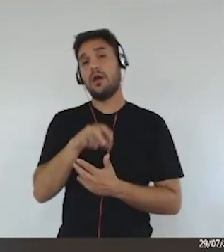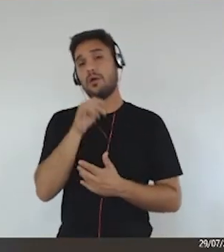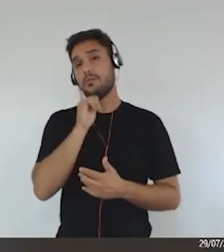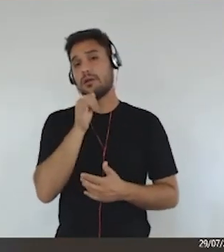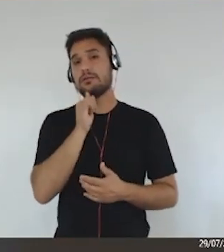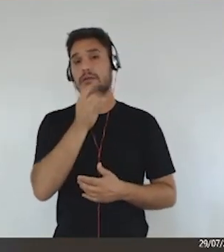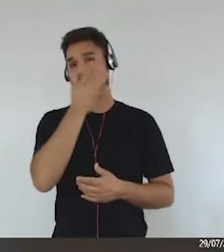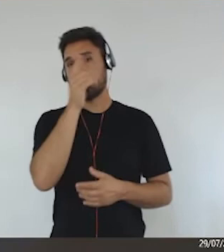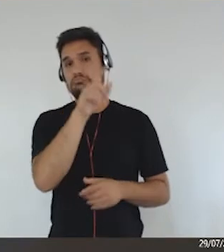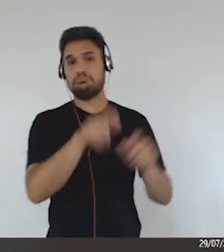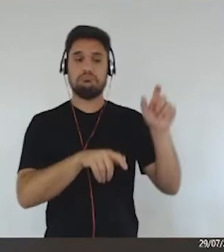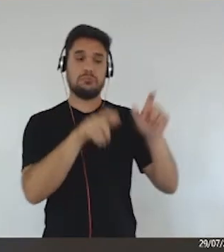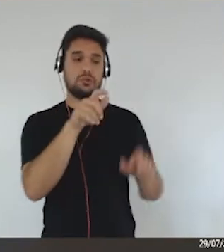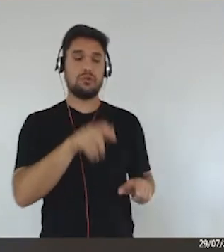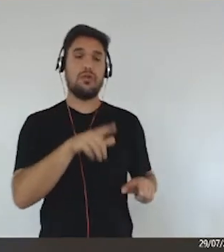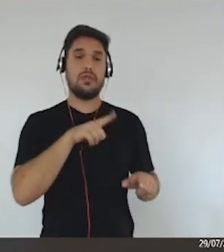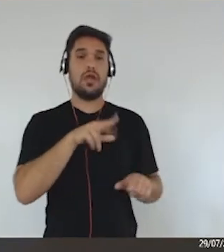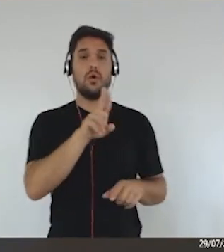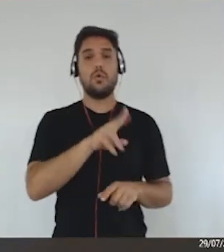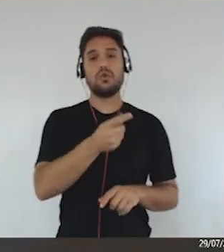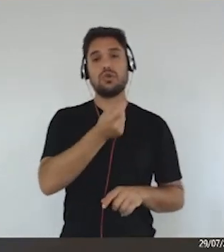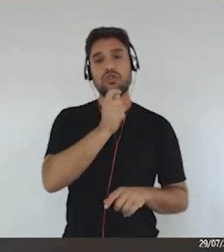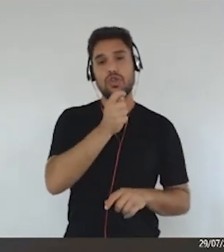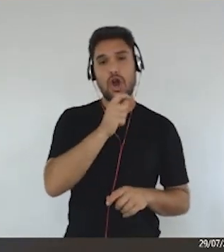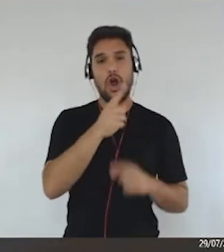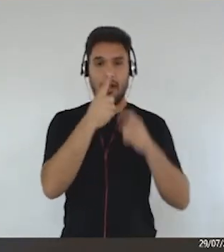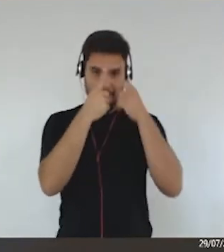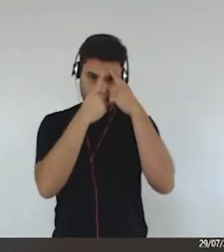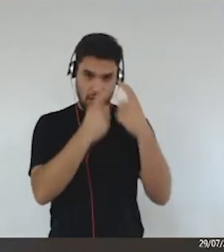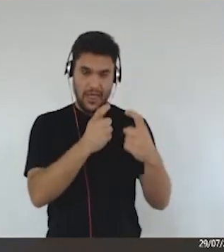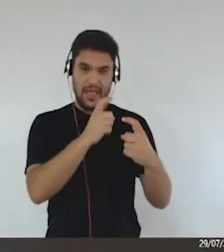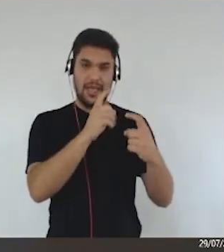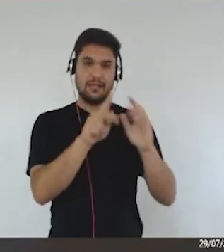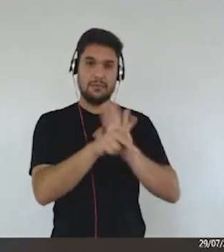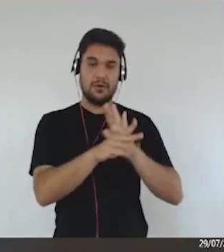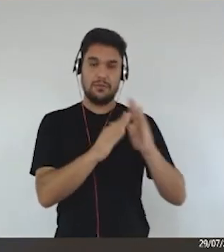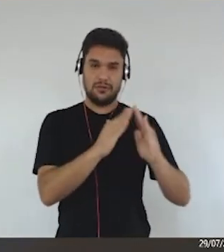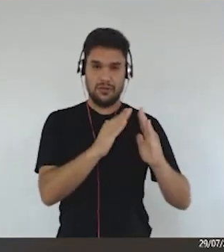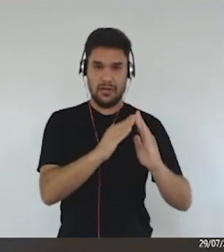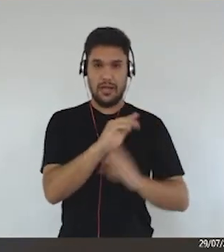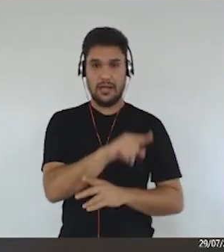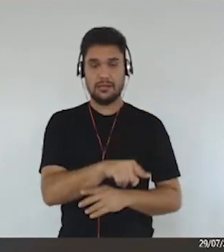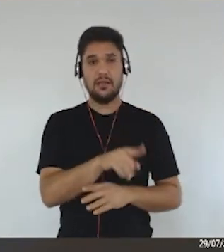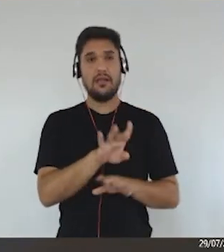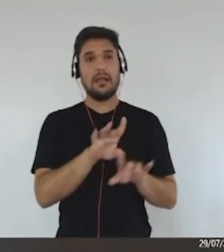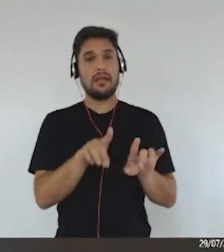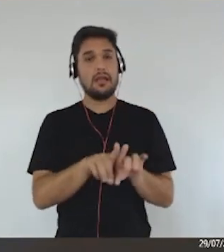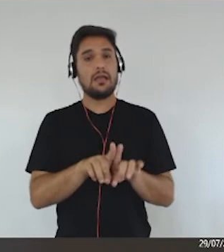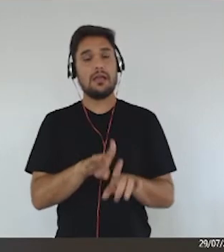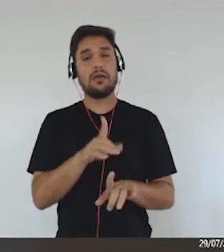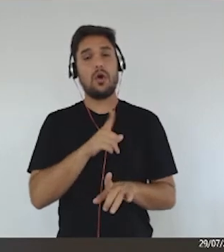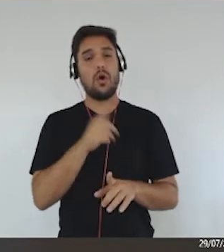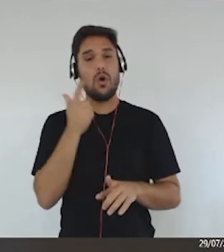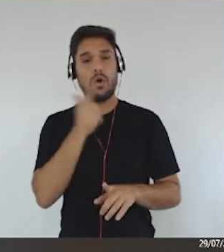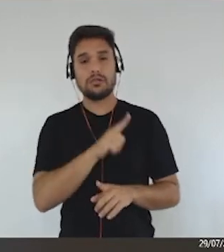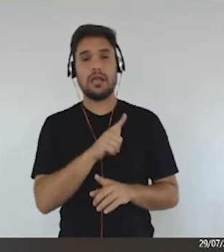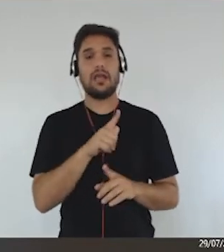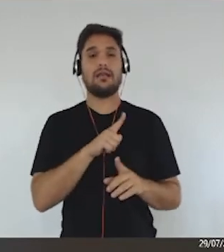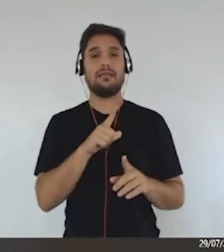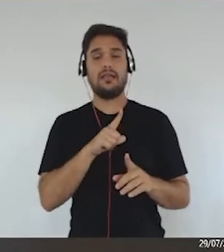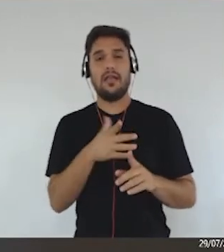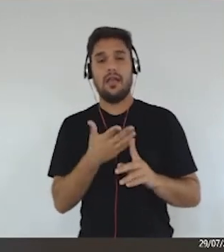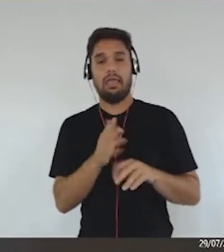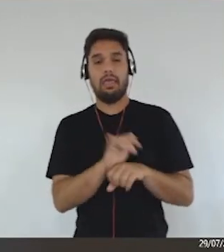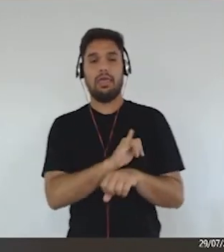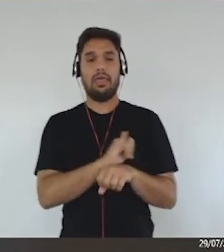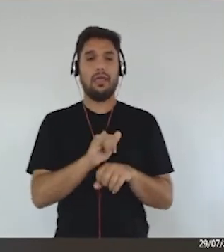que você tem o uso de drogas, de violência doméstica, em que você consegue ter uma margem de manobra